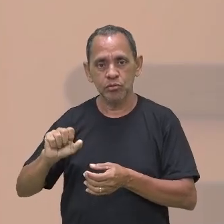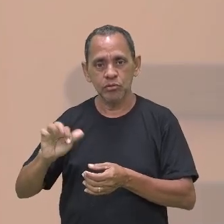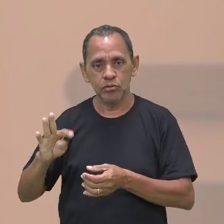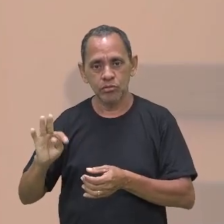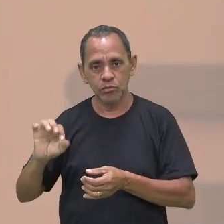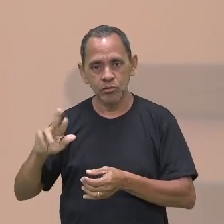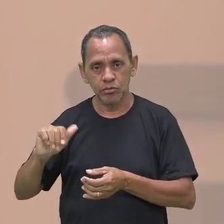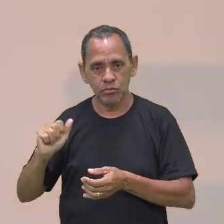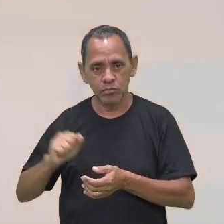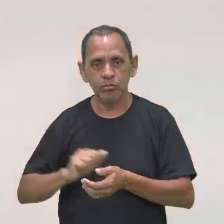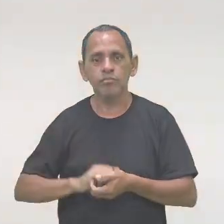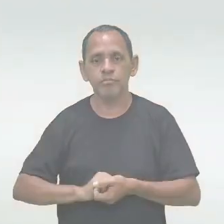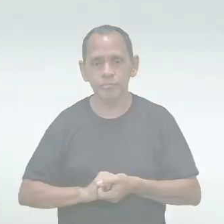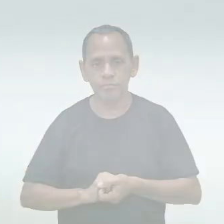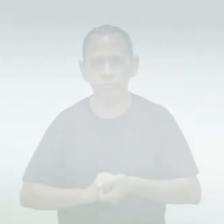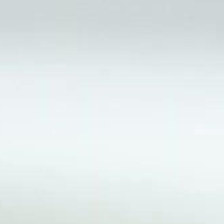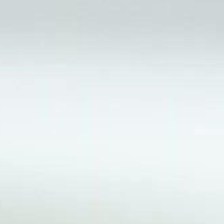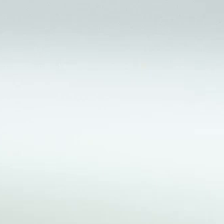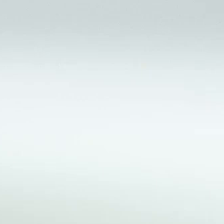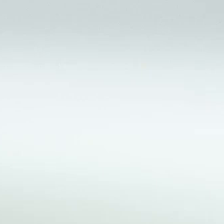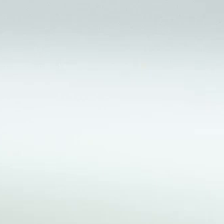a nossa aula.